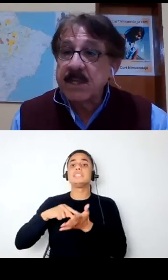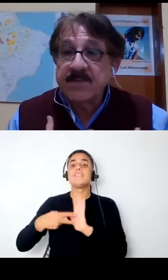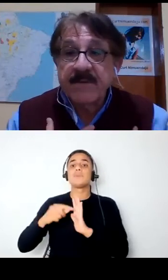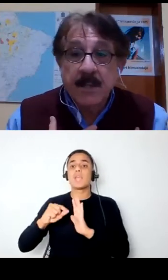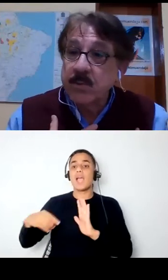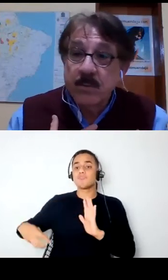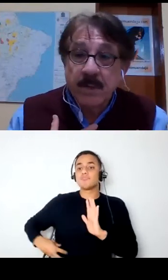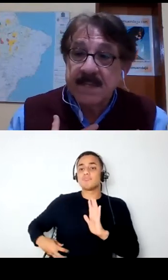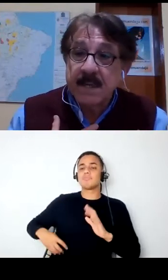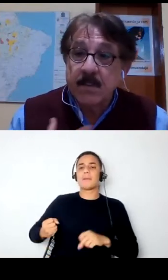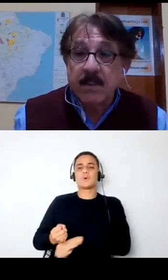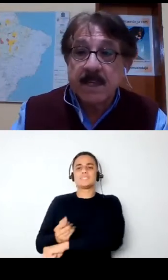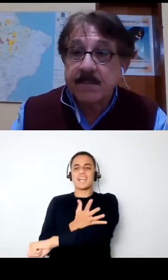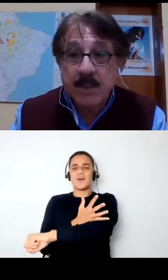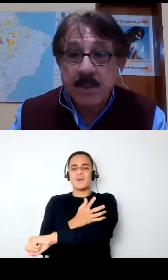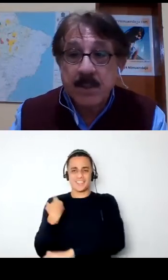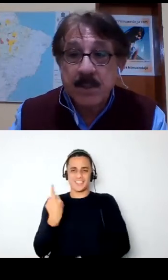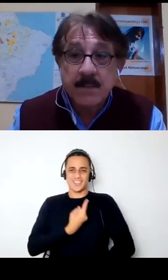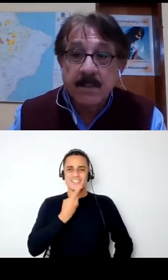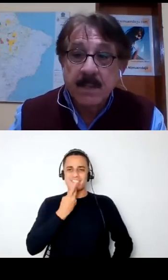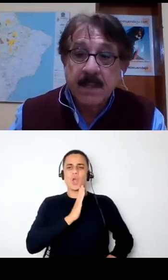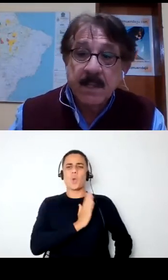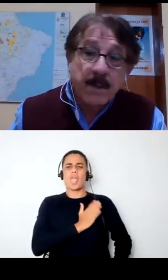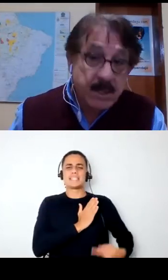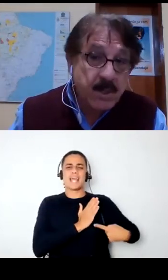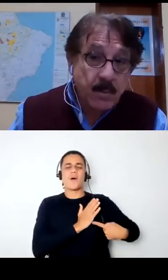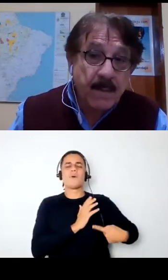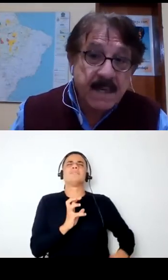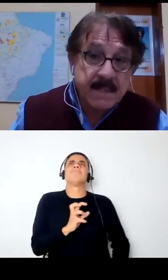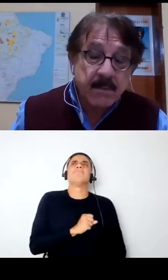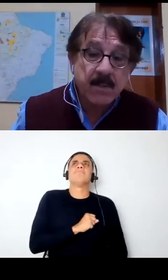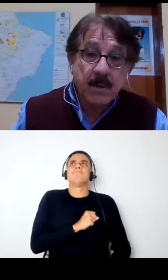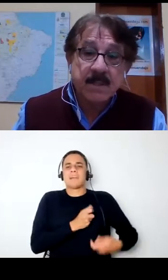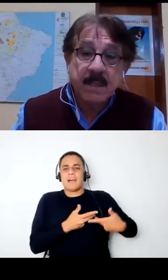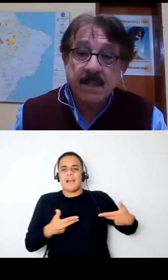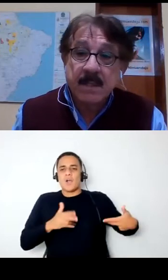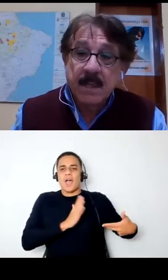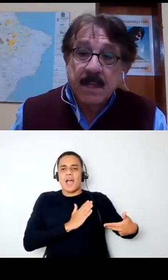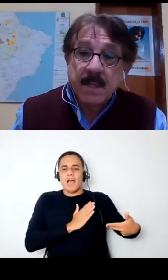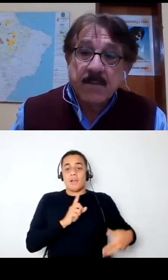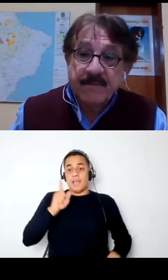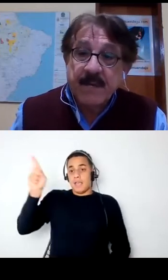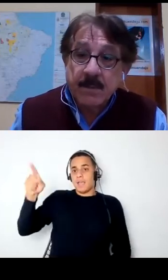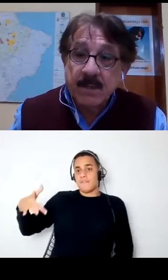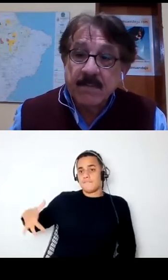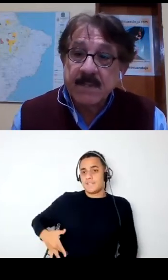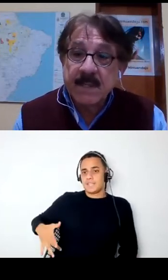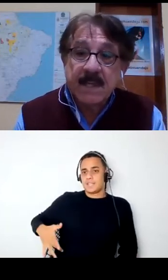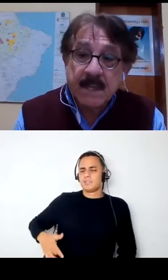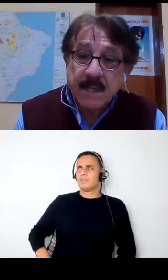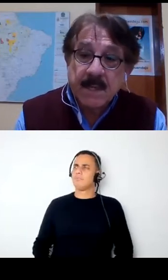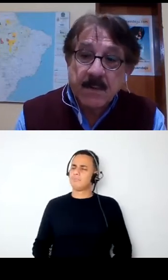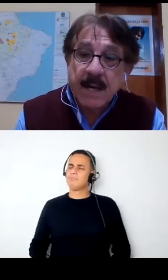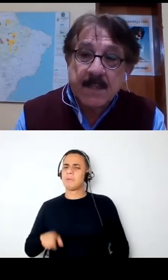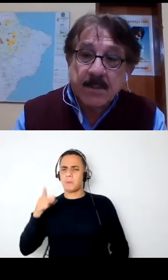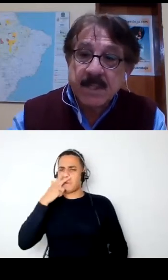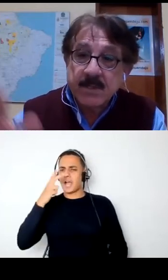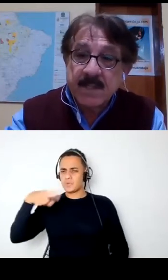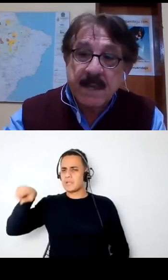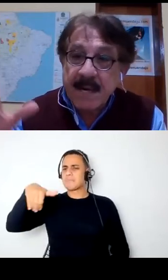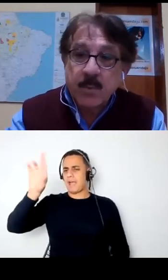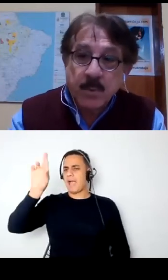eles rezam em direção ao nascer do sol, e isso tem toda uma relação com suas histórias